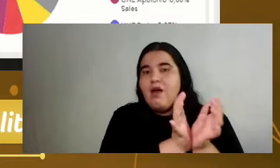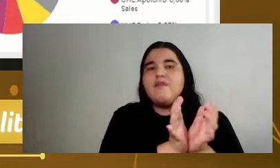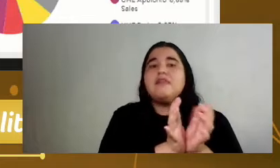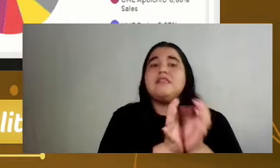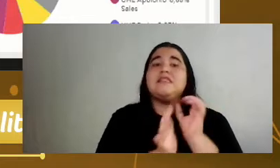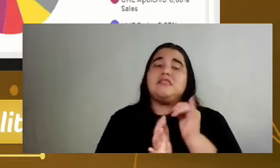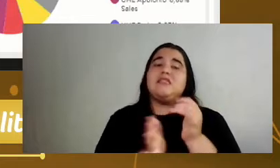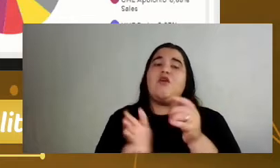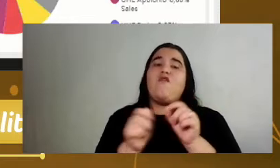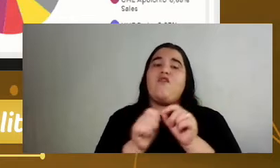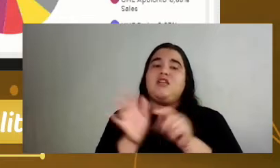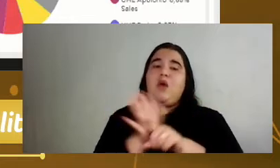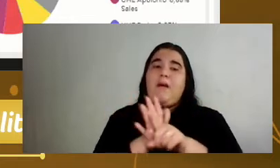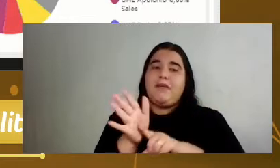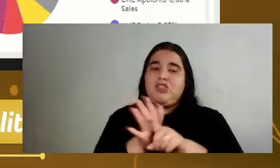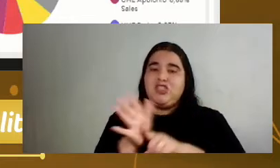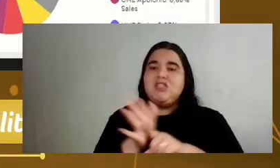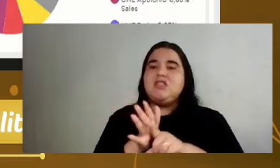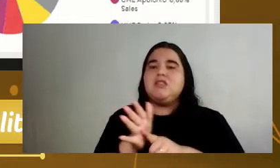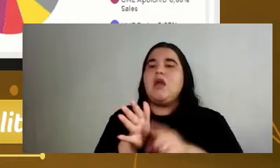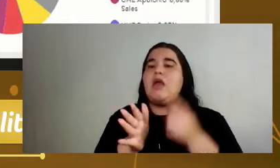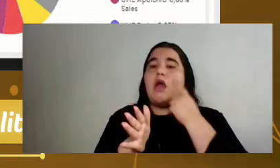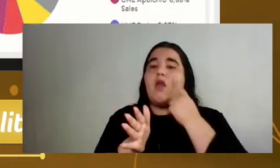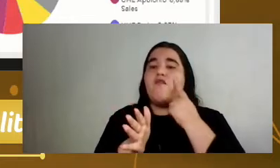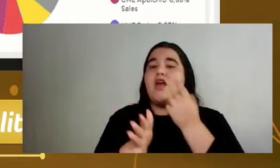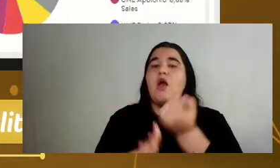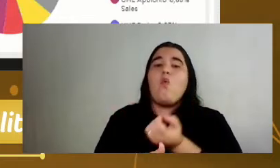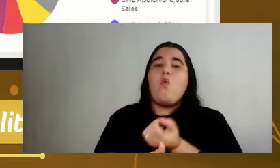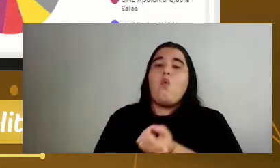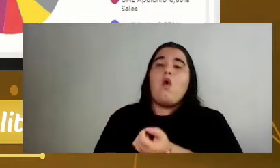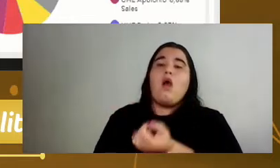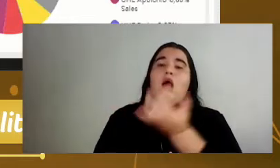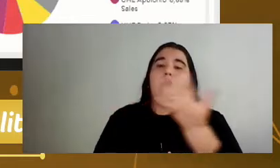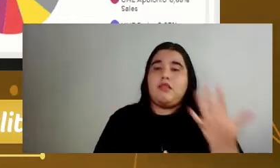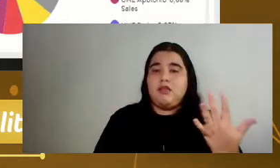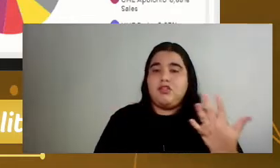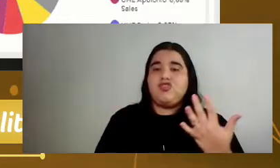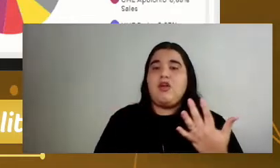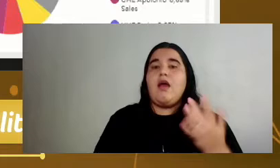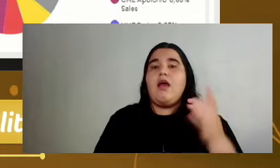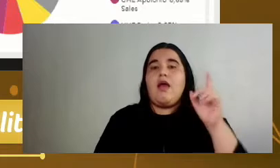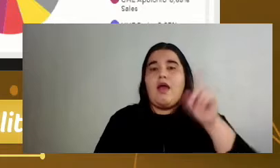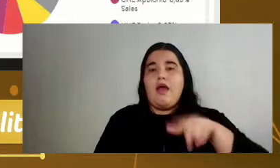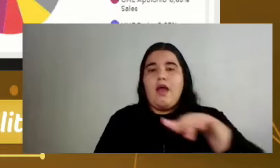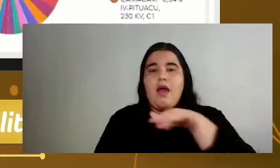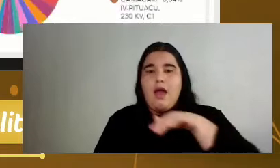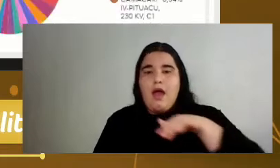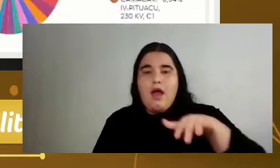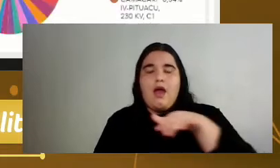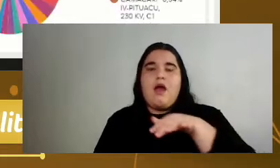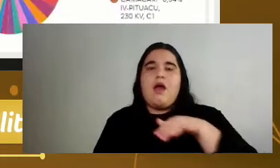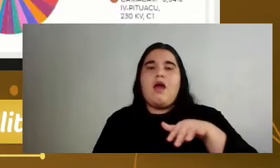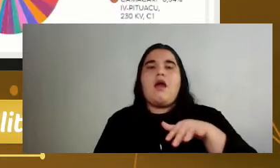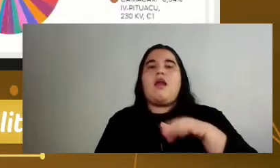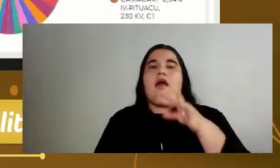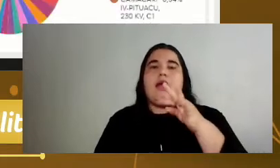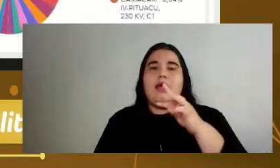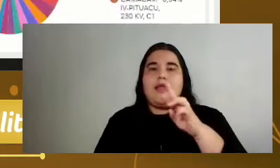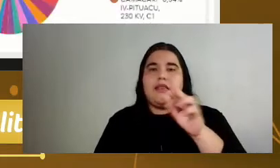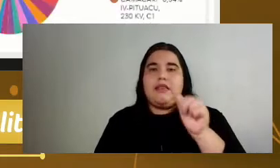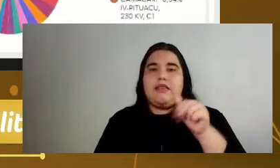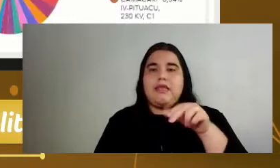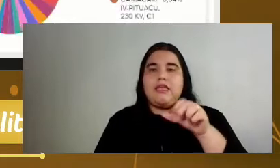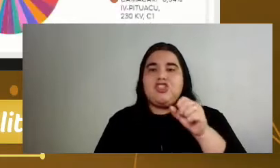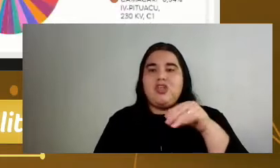10.019, quantas são do segmento de transmissão, eu posso chegar aqui, clicar na pizza em